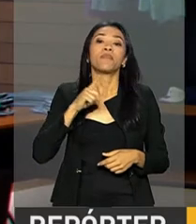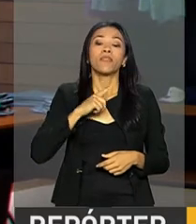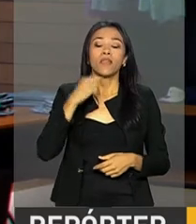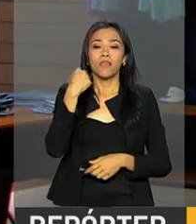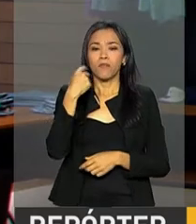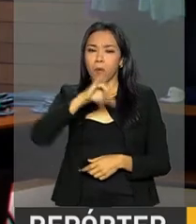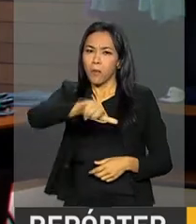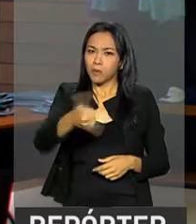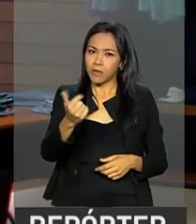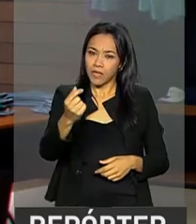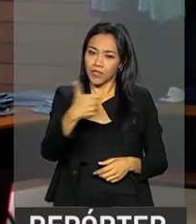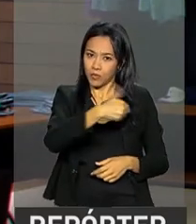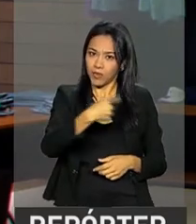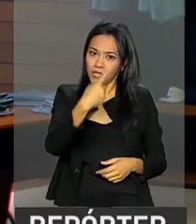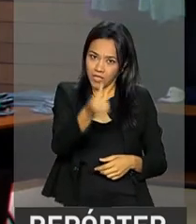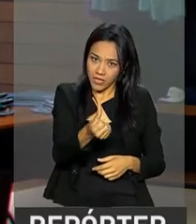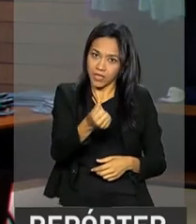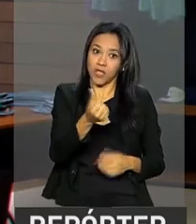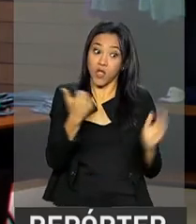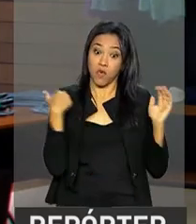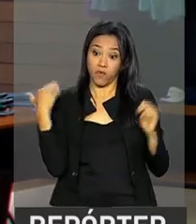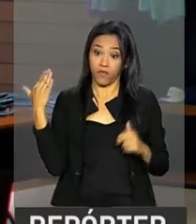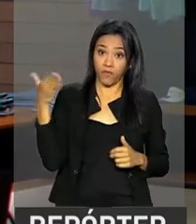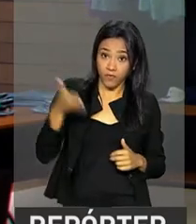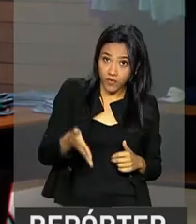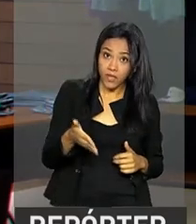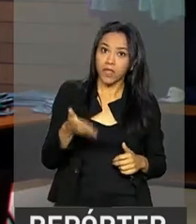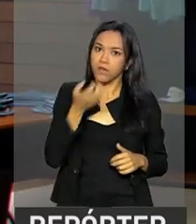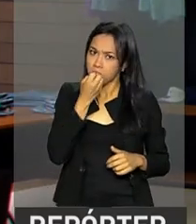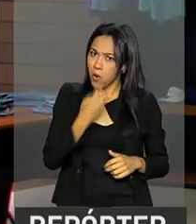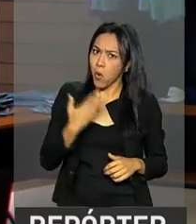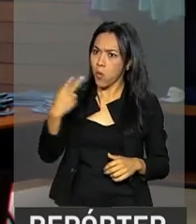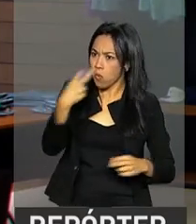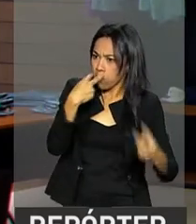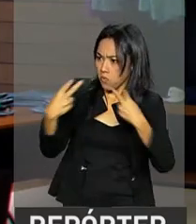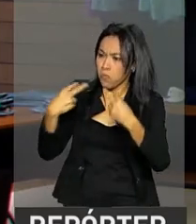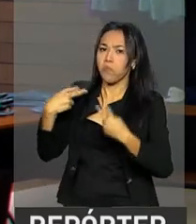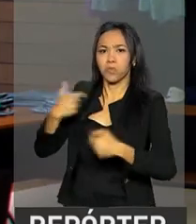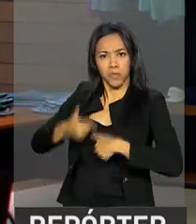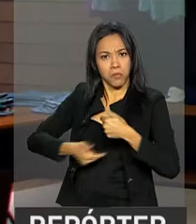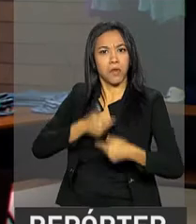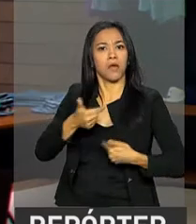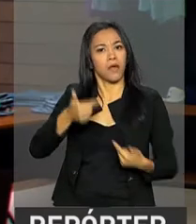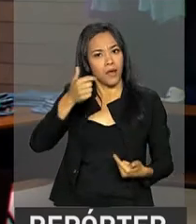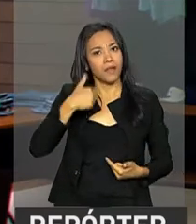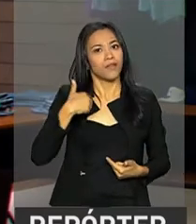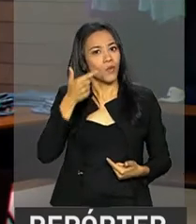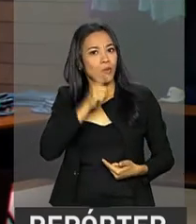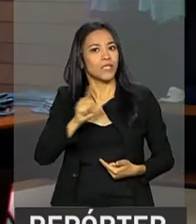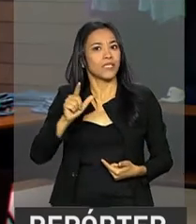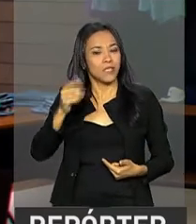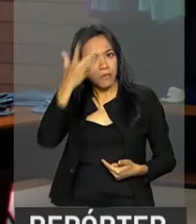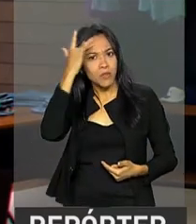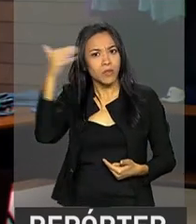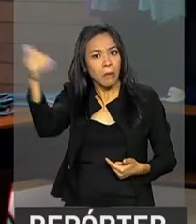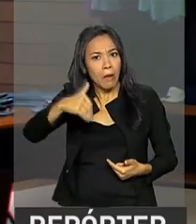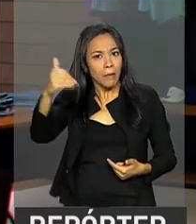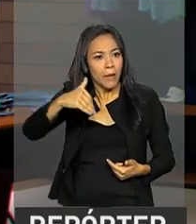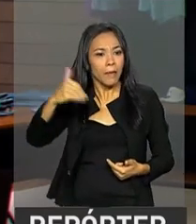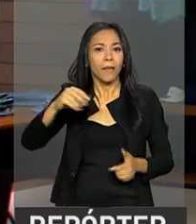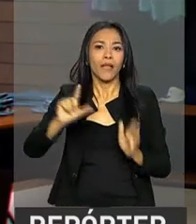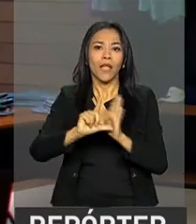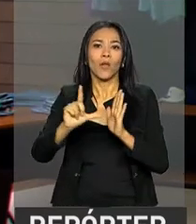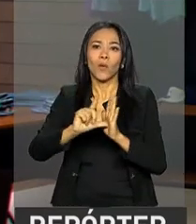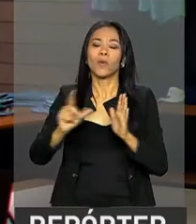como temporário vim pra cá que acabei fazendo um trabalho bom já conhecer bastante produto né finalizou bastante cliente e acabei